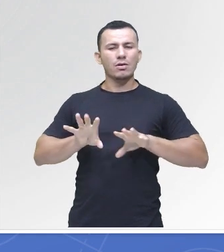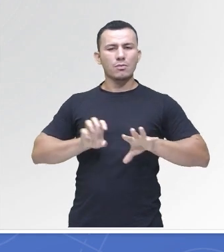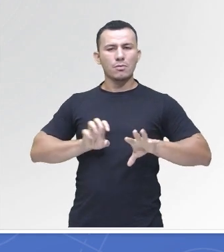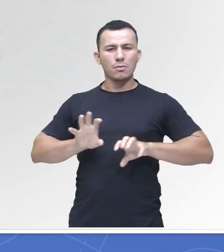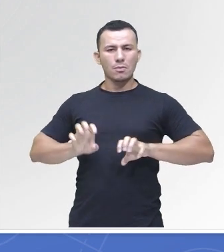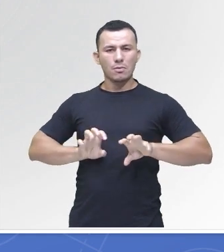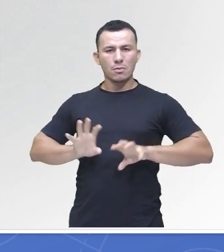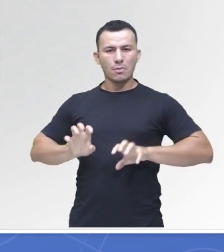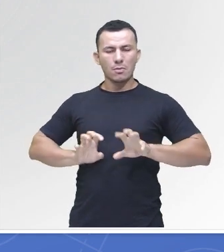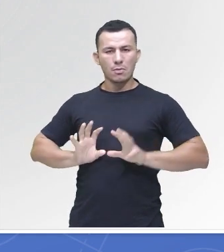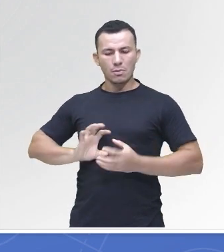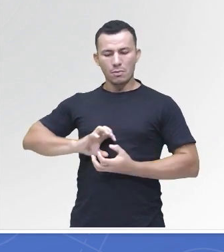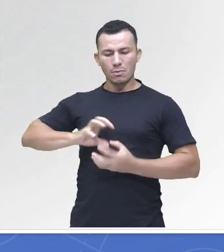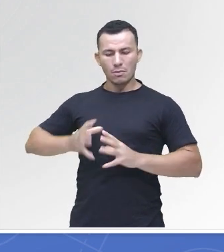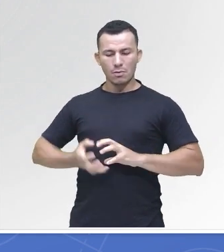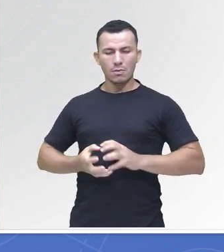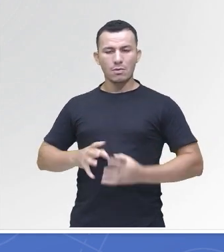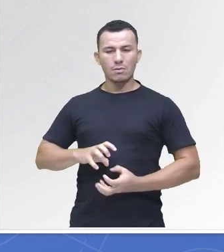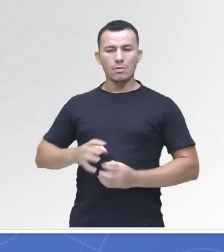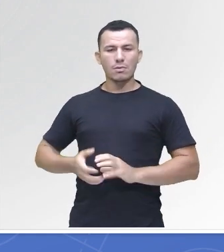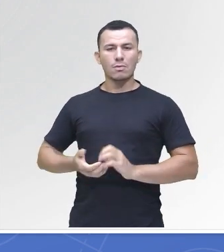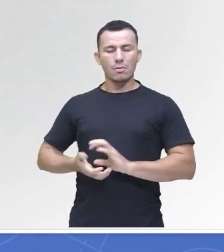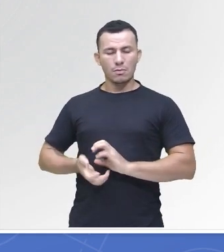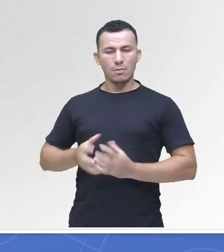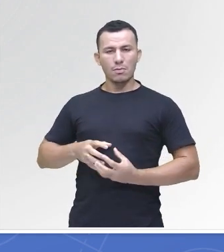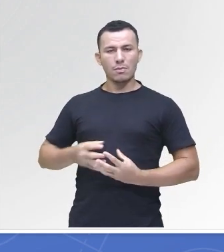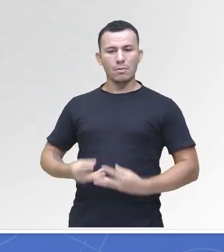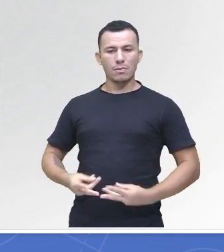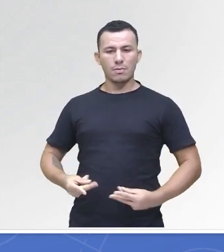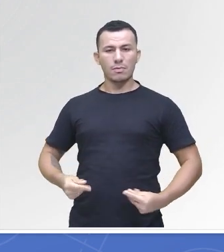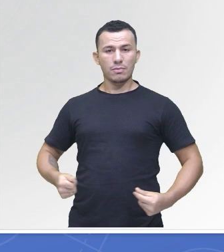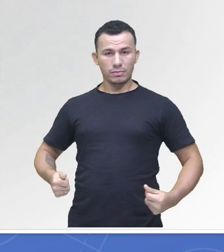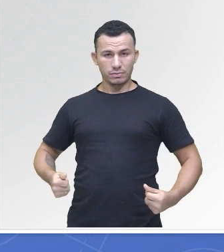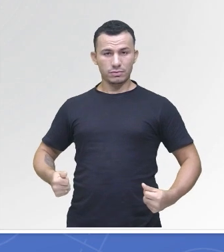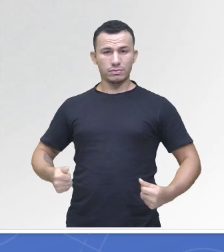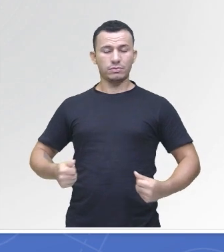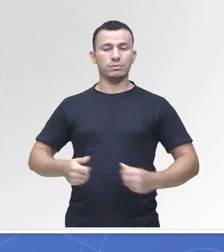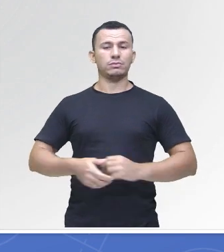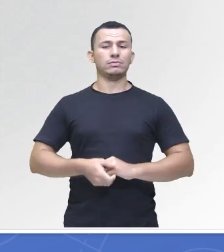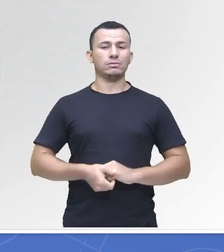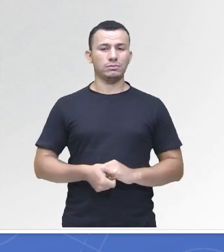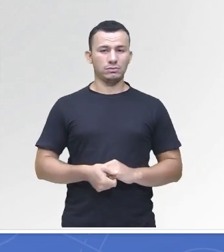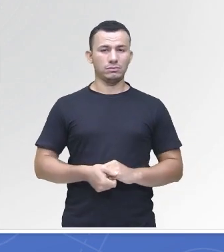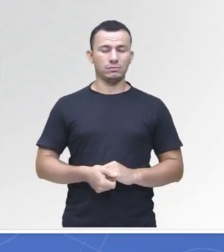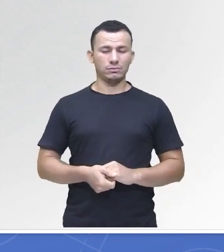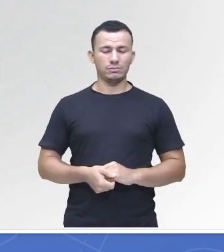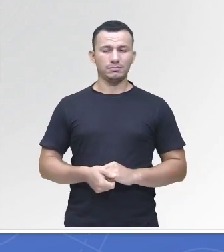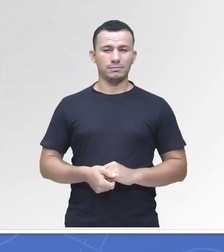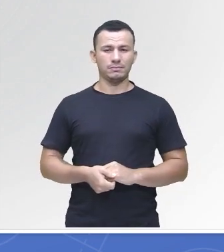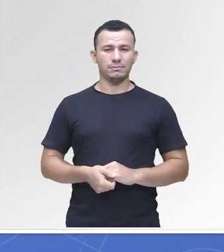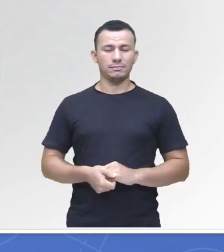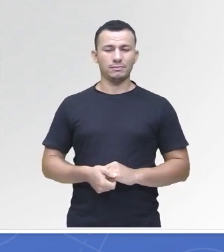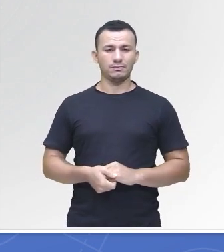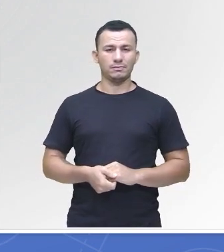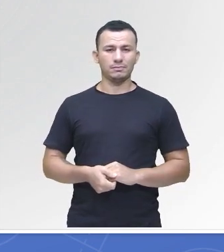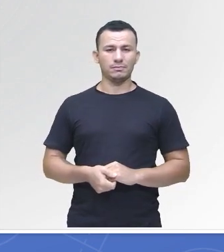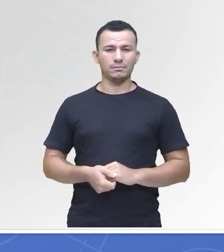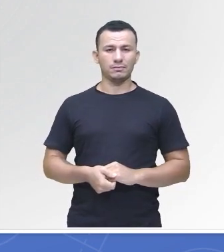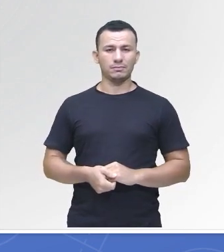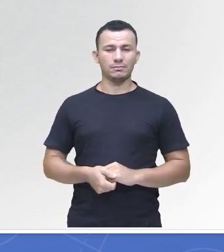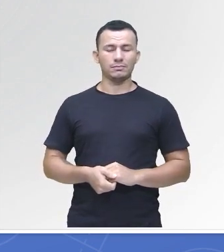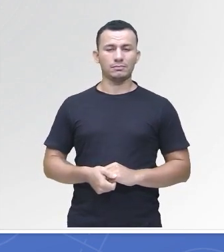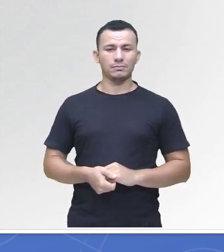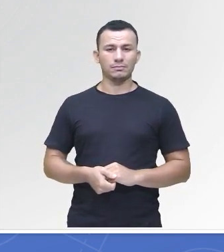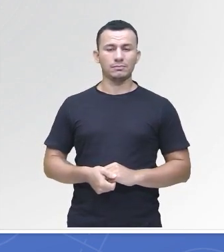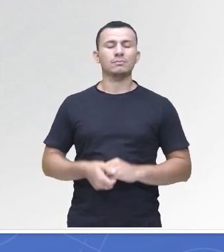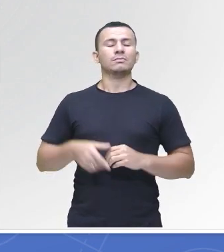aquelas excretas metabólicas que são eliminadas ali depois do processo de metabolismo celular. E aí, né, eles são